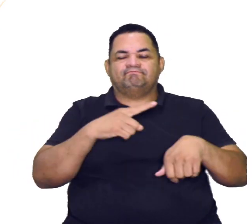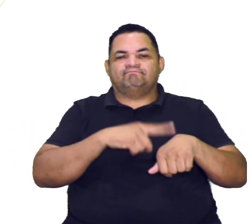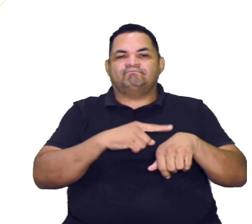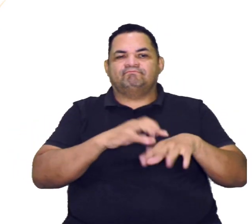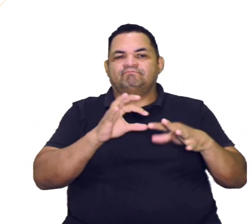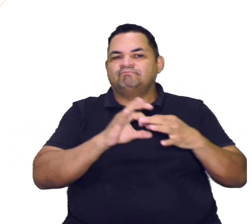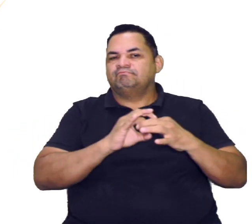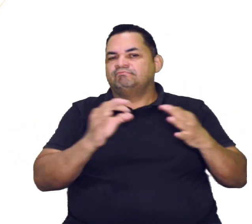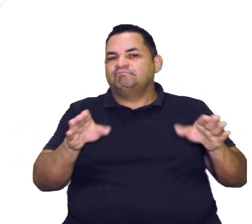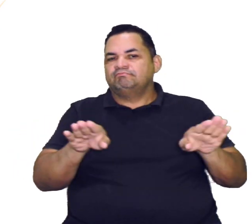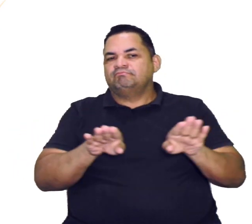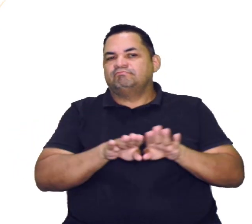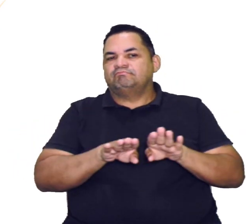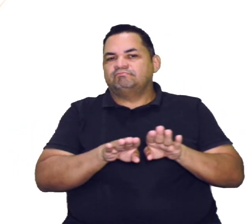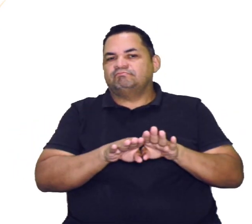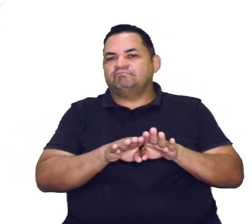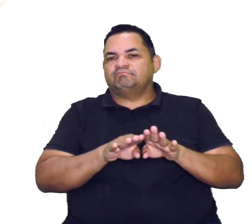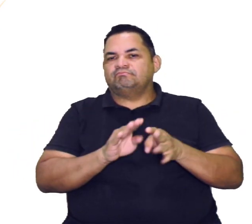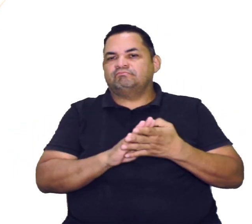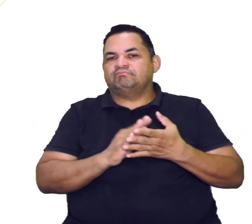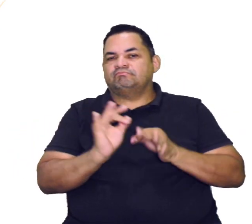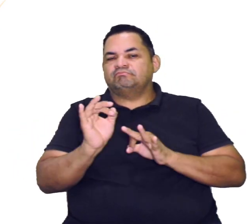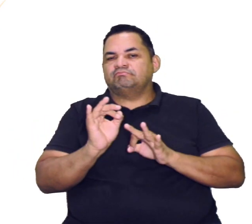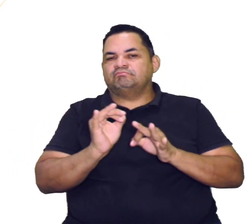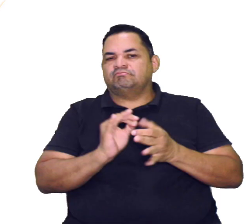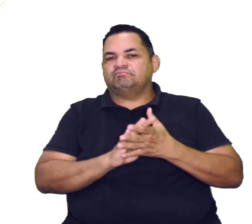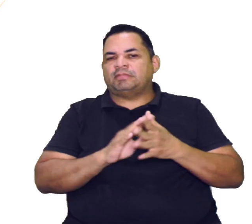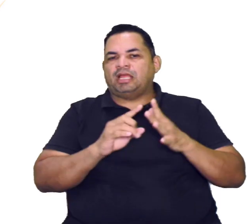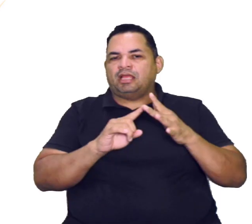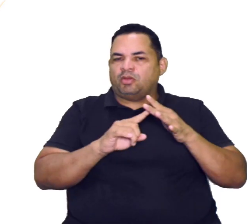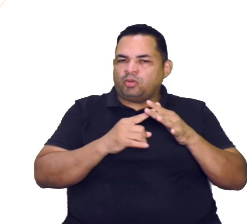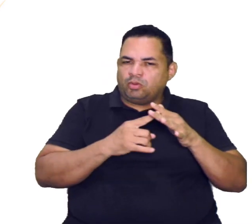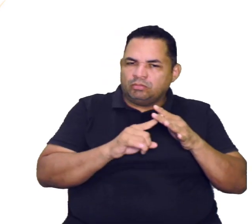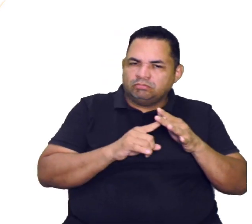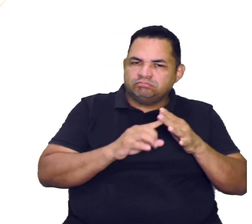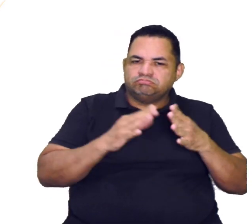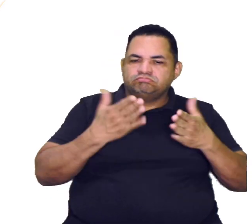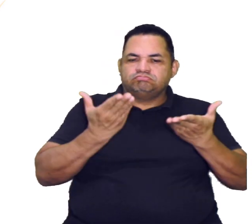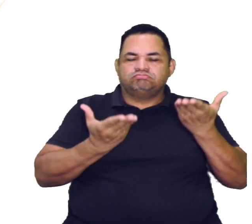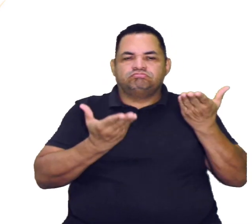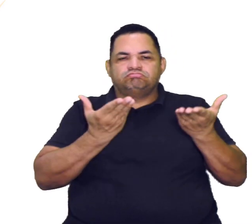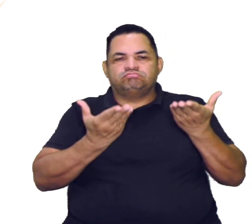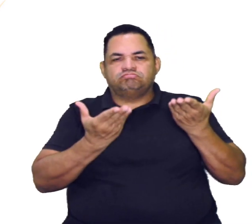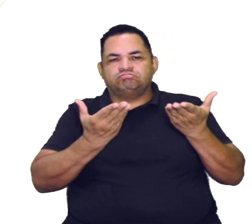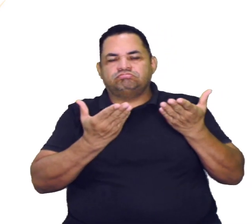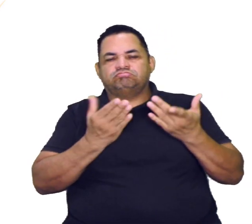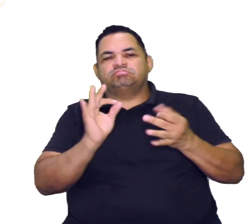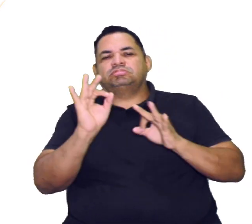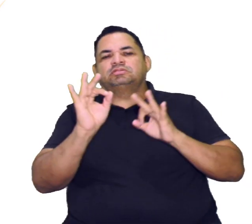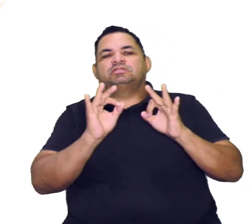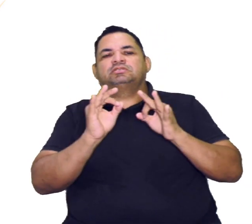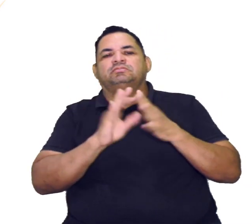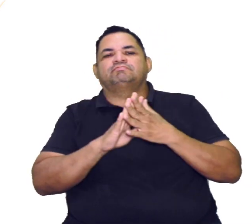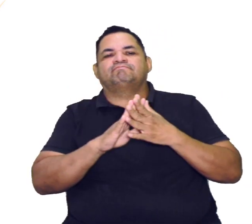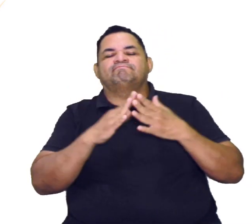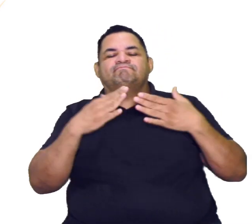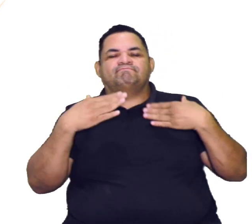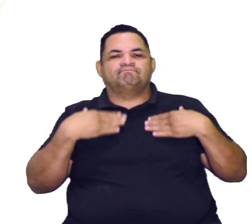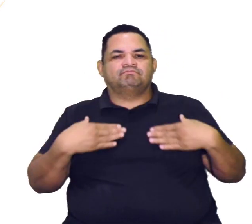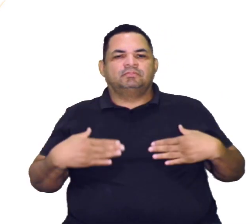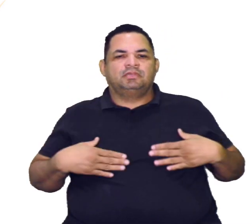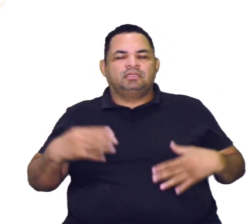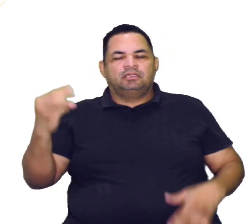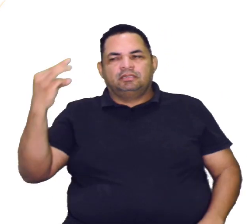desse tempo livre também para ter uma manutenção do nosso equilíbrio físico, do nosso equilíbrio mental, né? Para